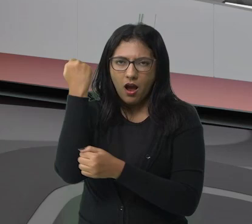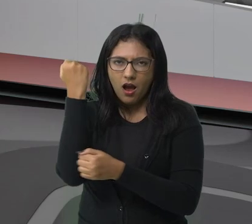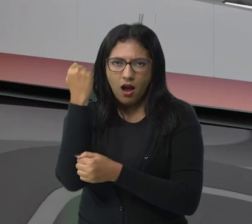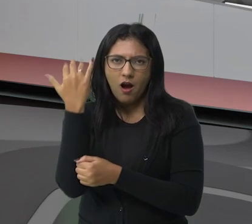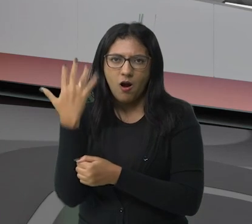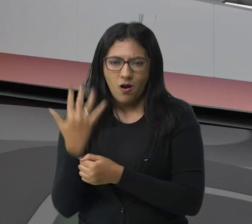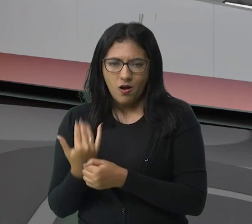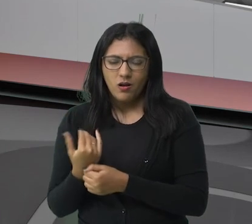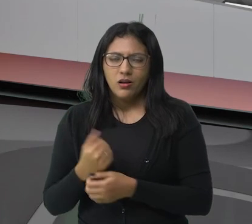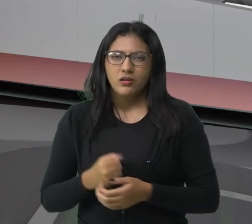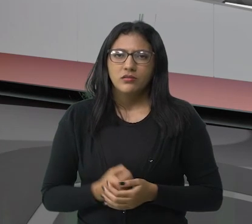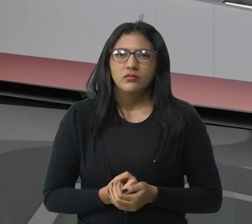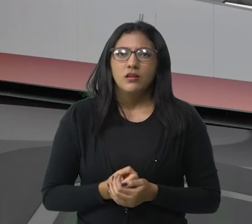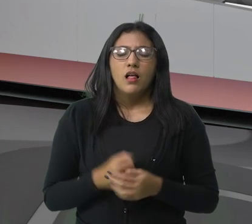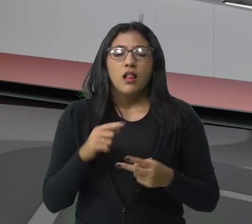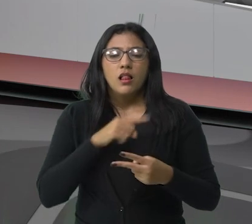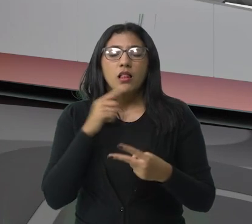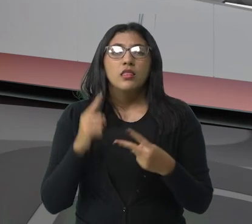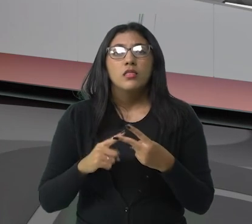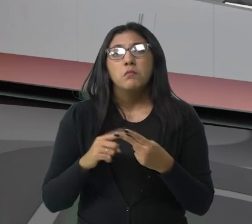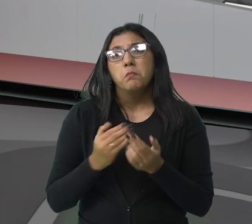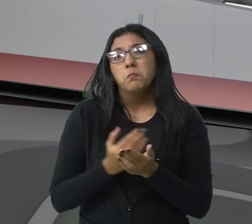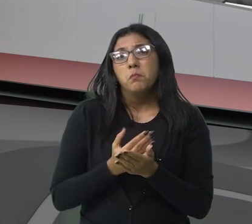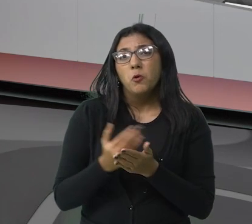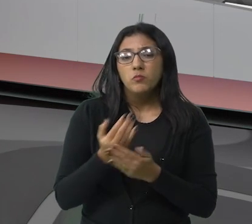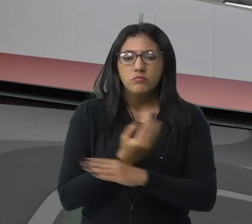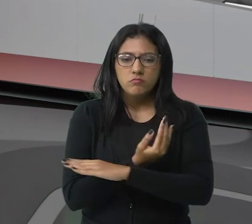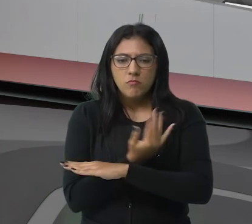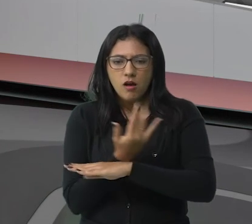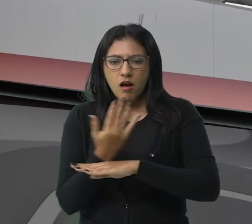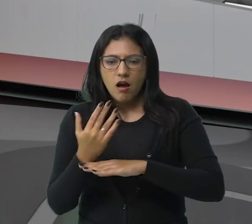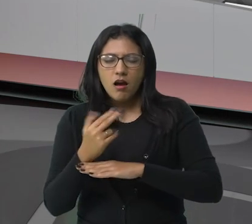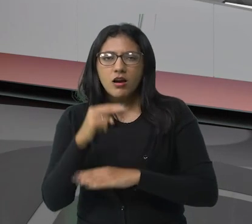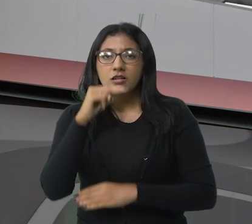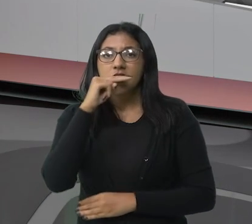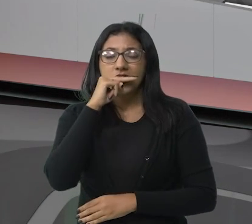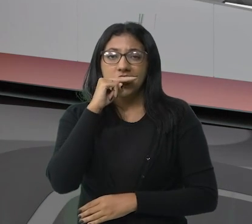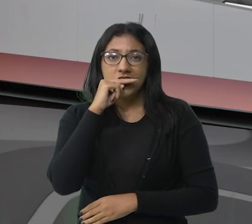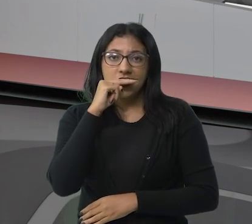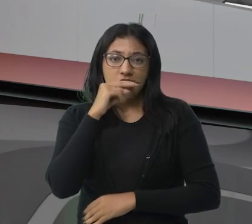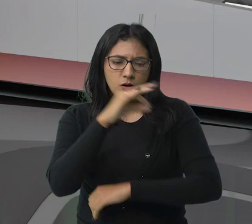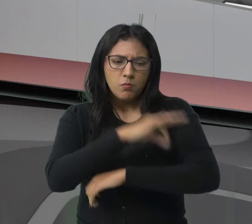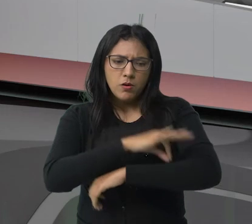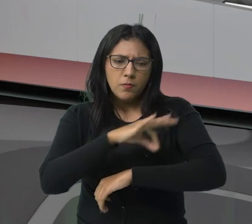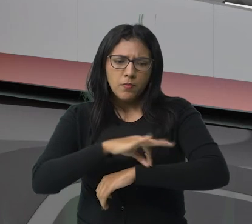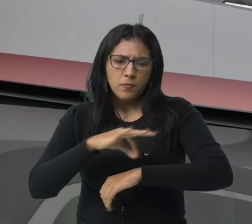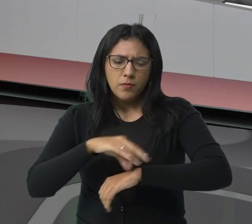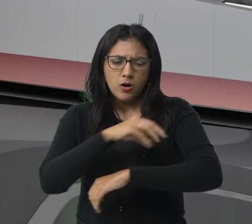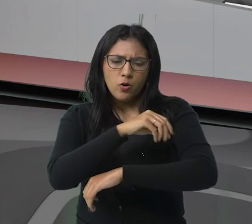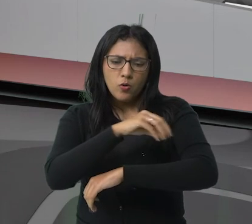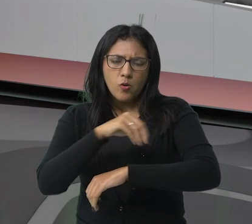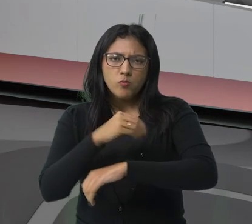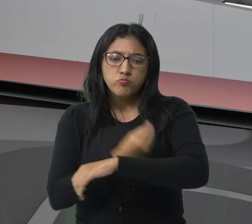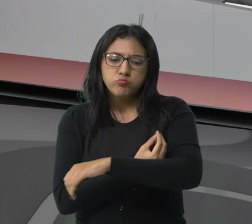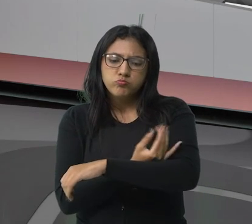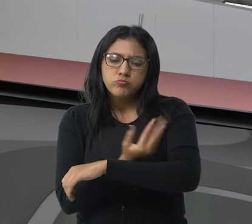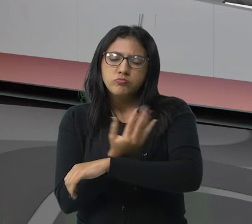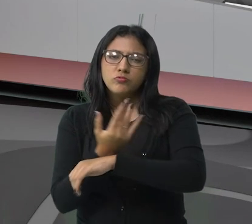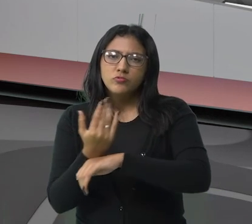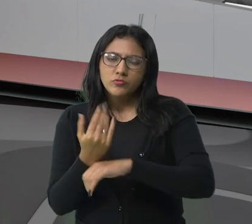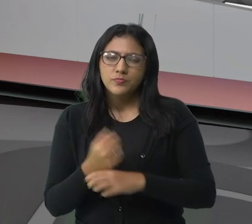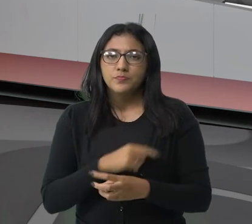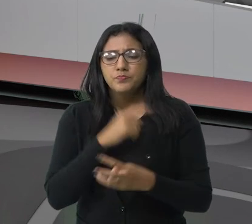Posteriormente, começa aí com a extração da cana-de-açúcar, produção e extração da cana-de-açúcar, com a